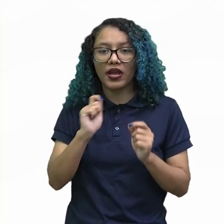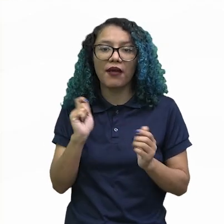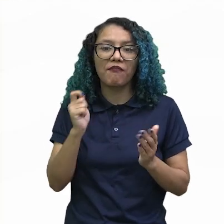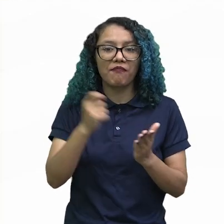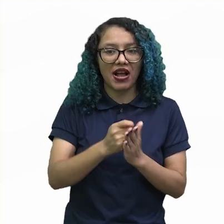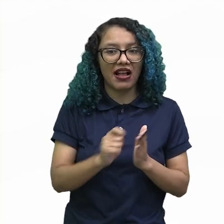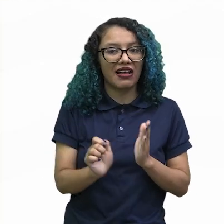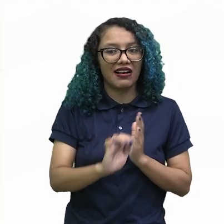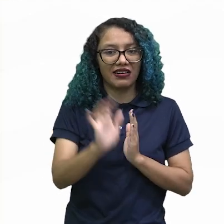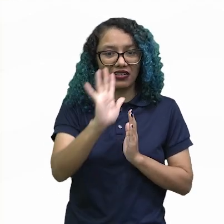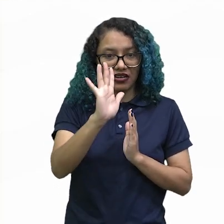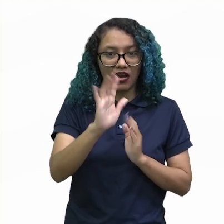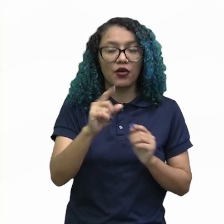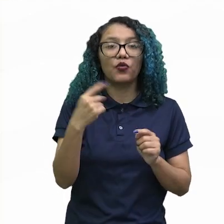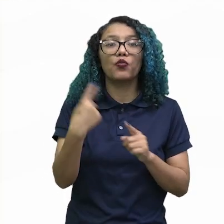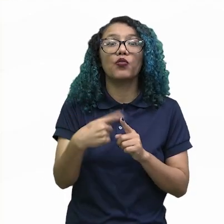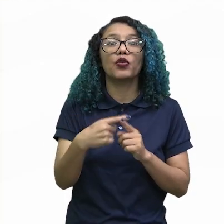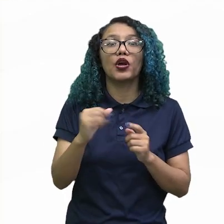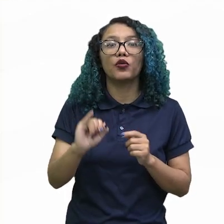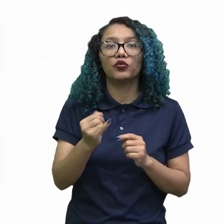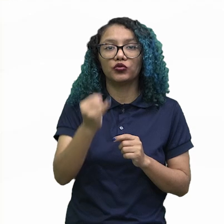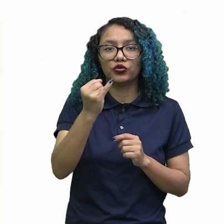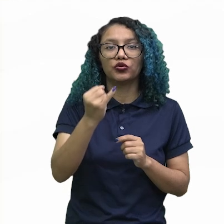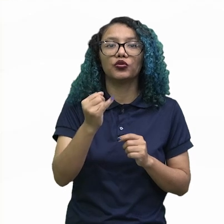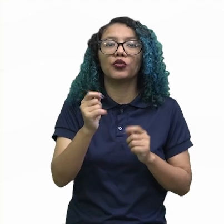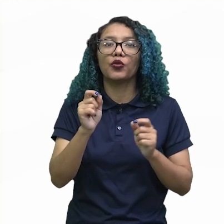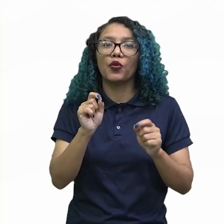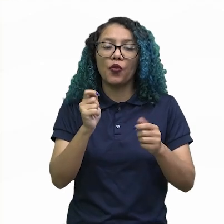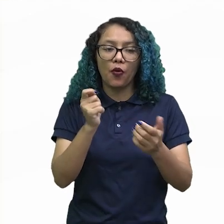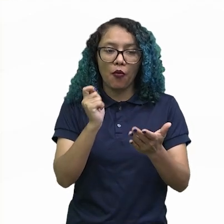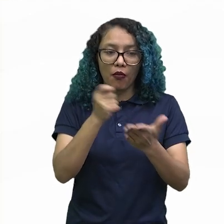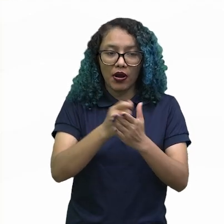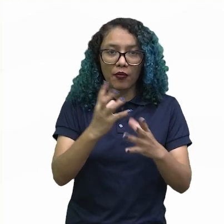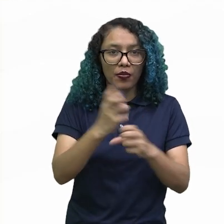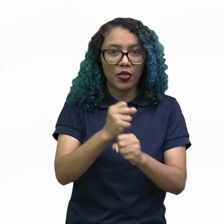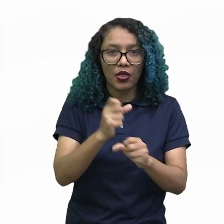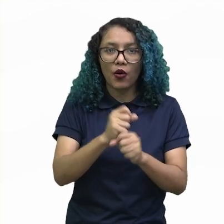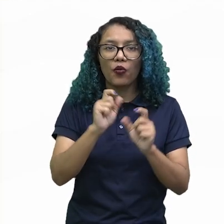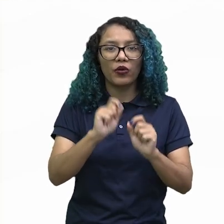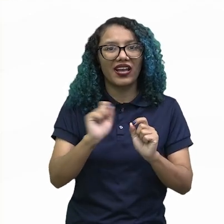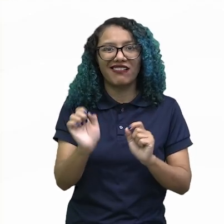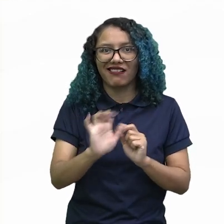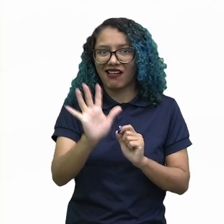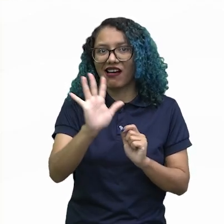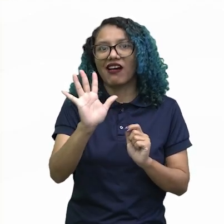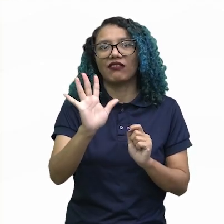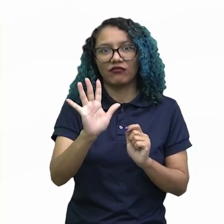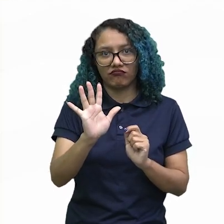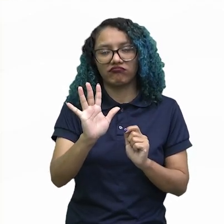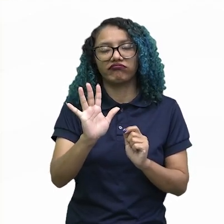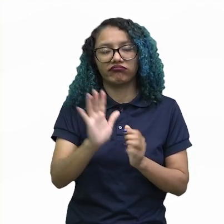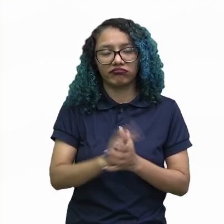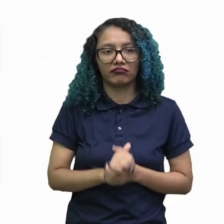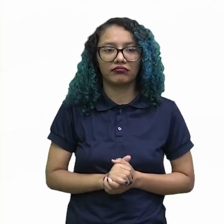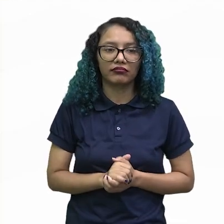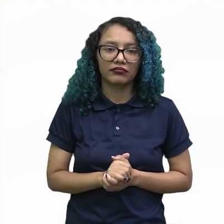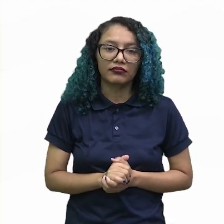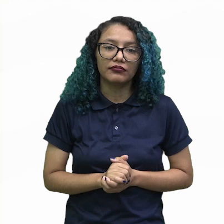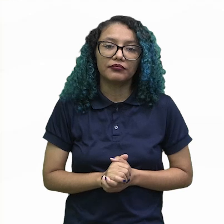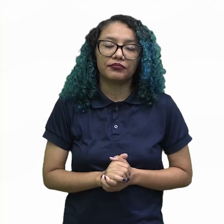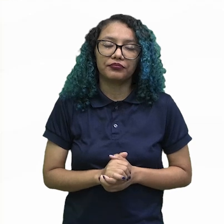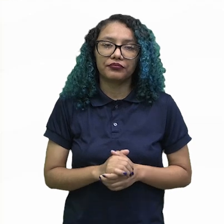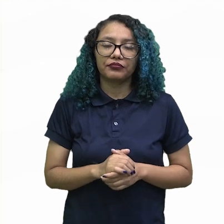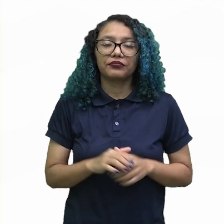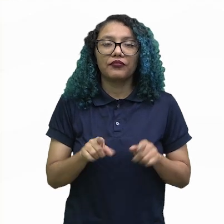juros compostos irão aumentar muito o valor final a ser pago. Esse exemplo aqui, pessoal, é muito importante, né?